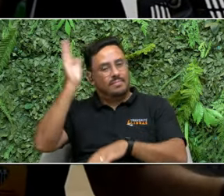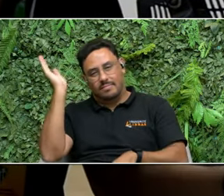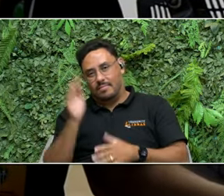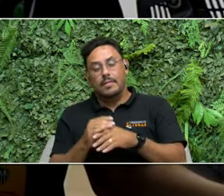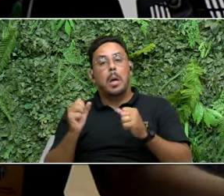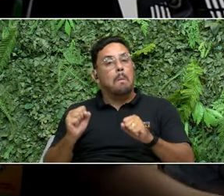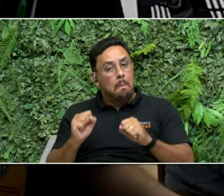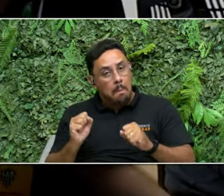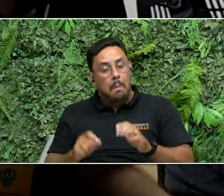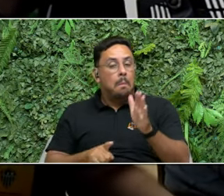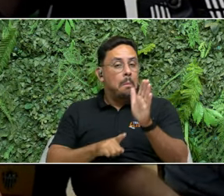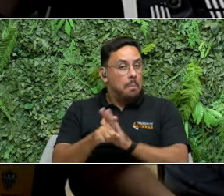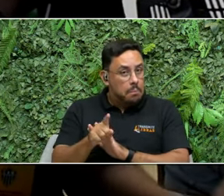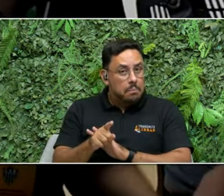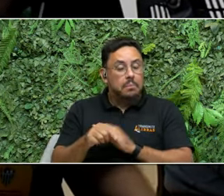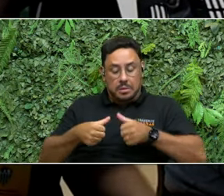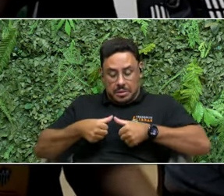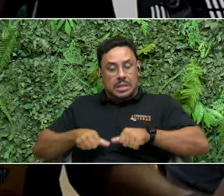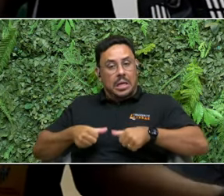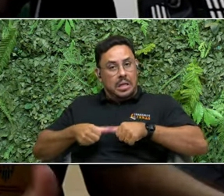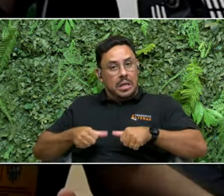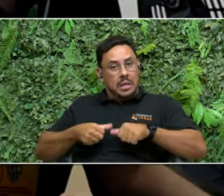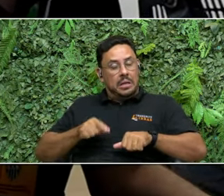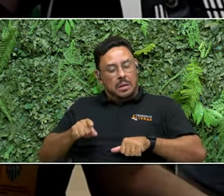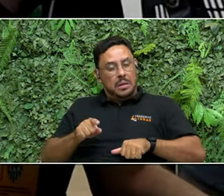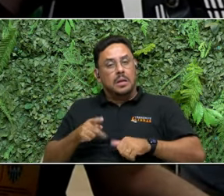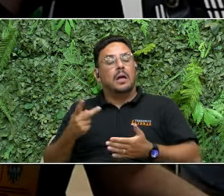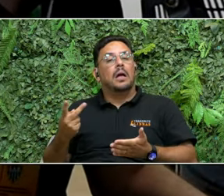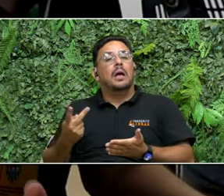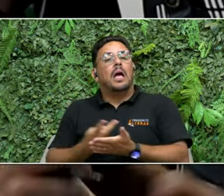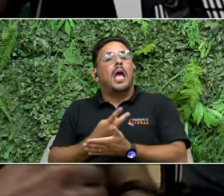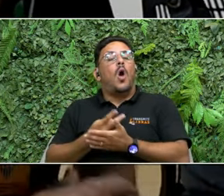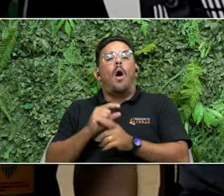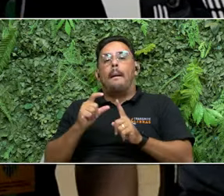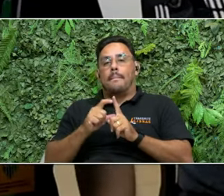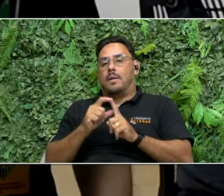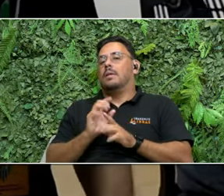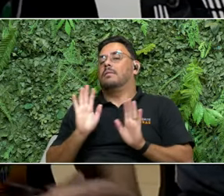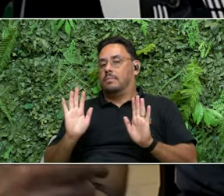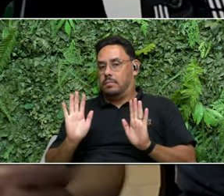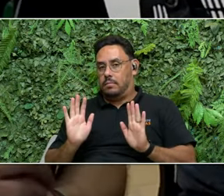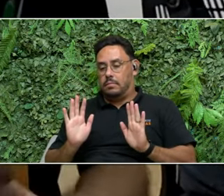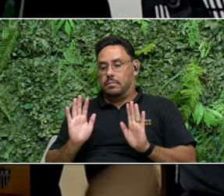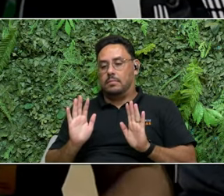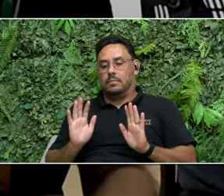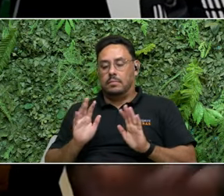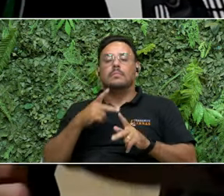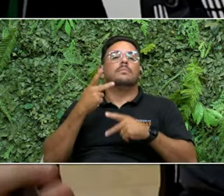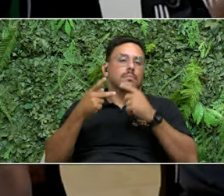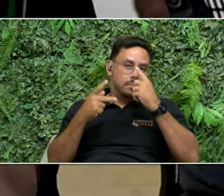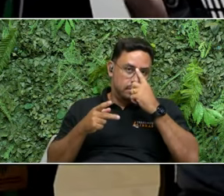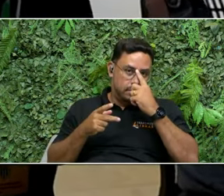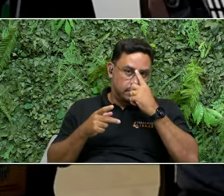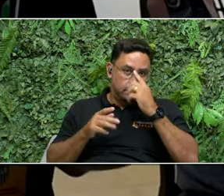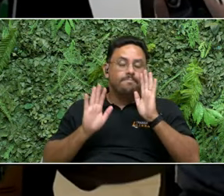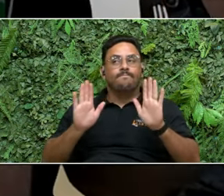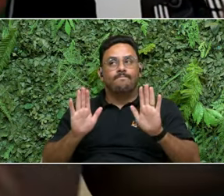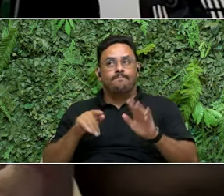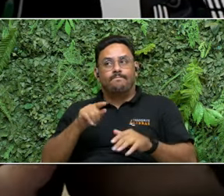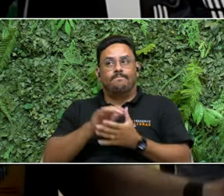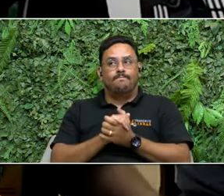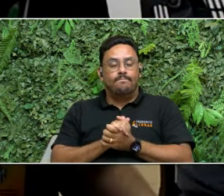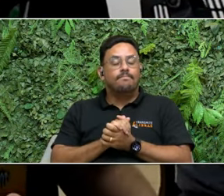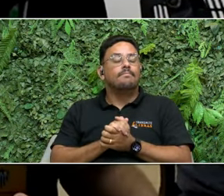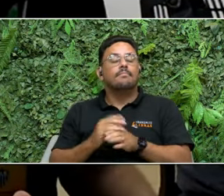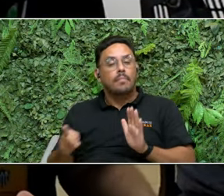pode questionar é um zagueiro zagueiro ele errou a ele errou a palavra Eu Acho É mas ele mas ele foi infeliz é mas mas isso é